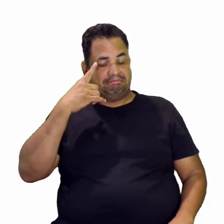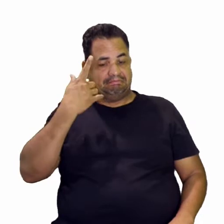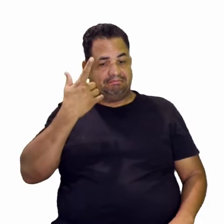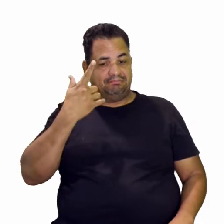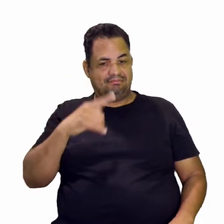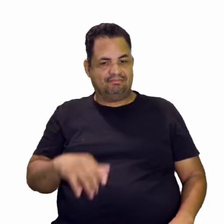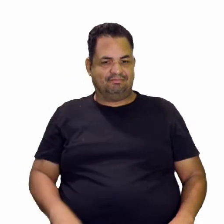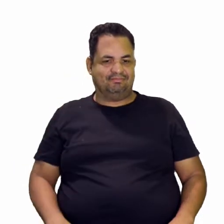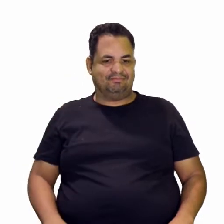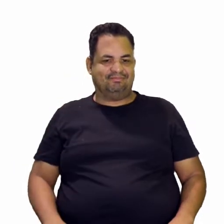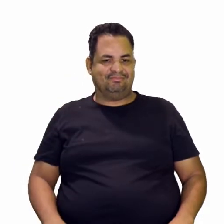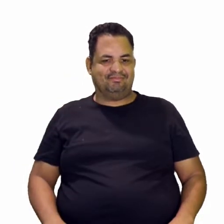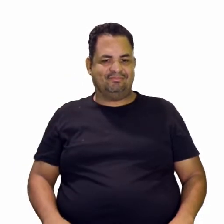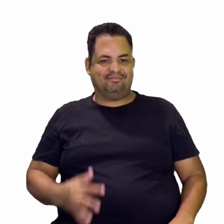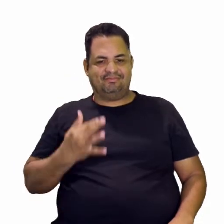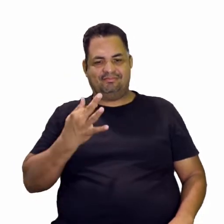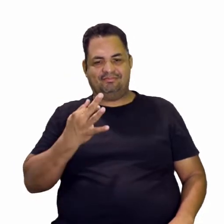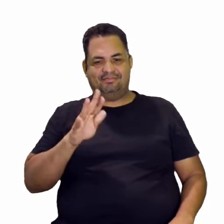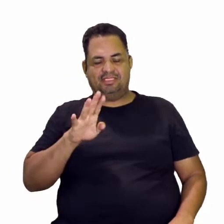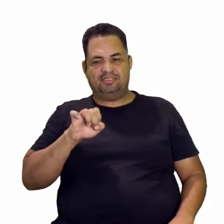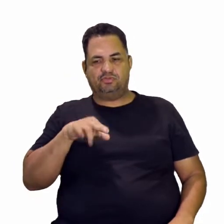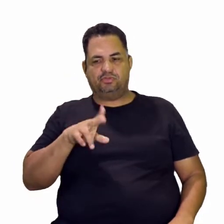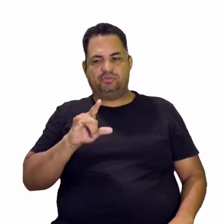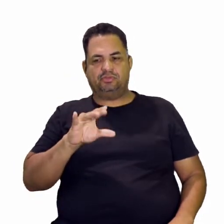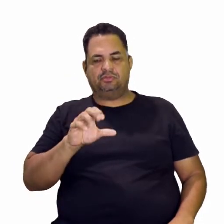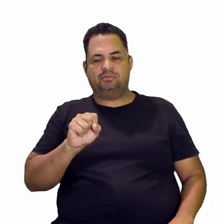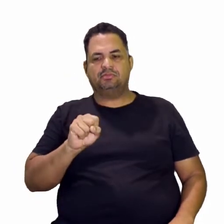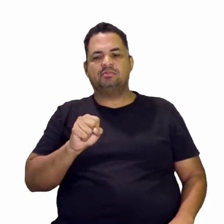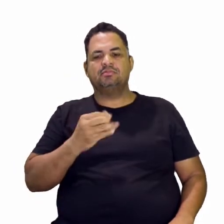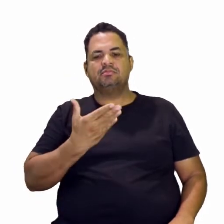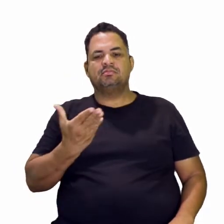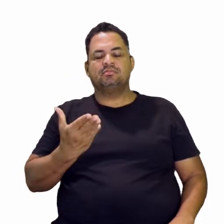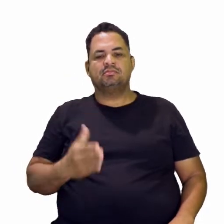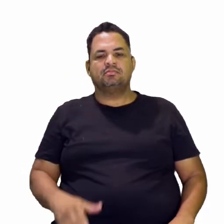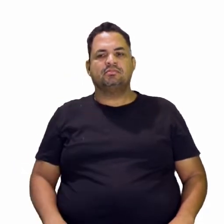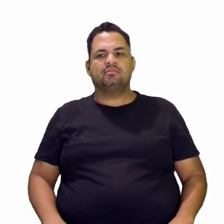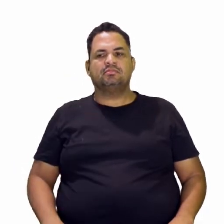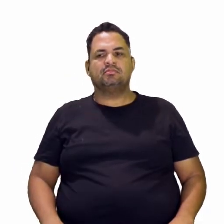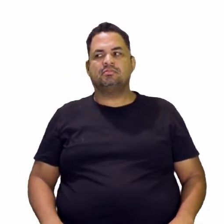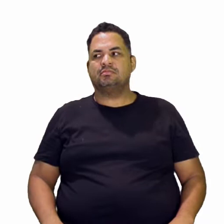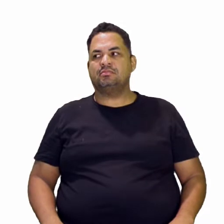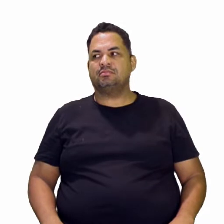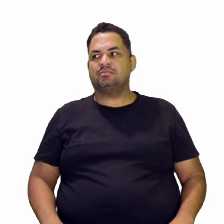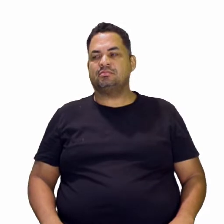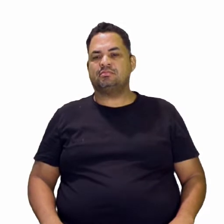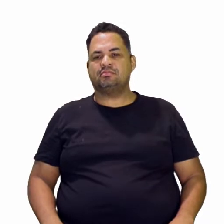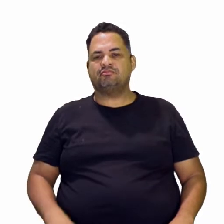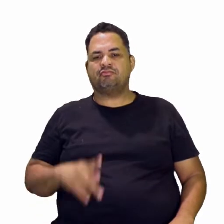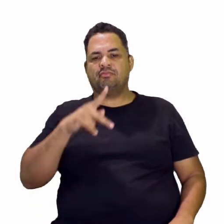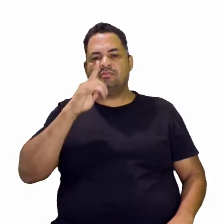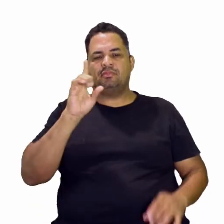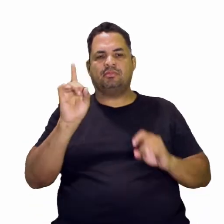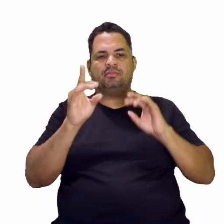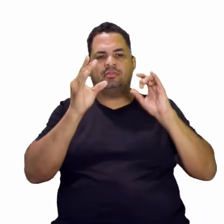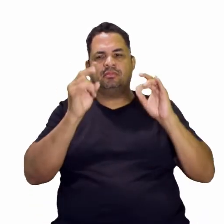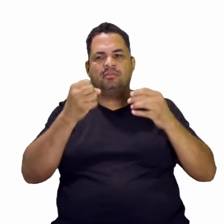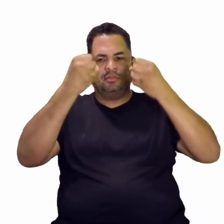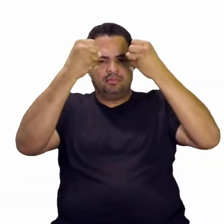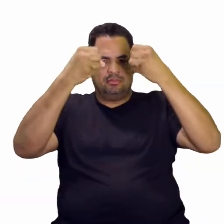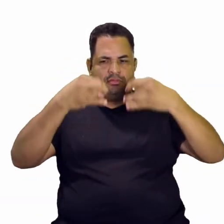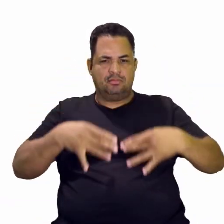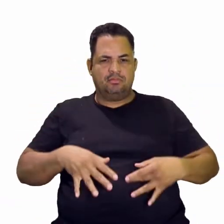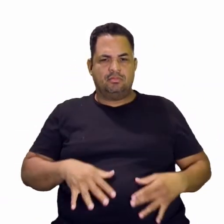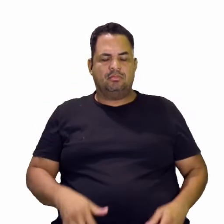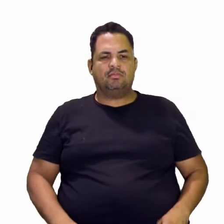sair correndo. E os terpenos, tá? Então, vamos falar de cada um deles. Olha